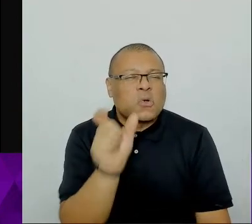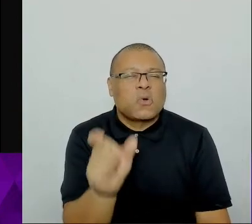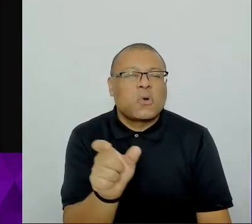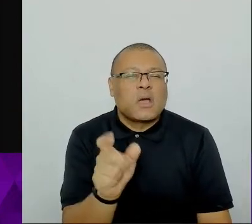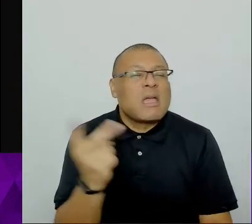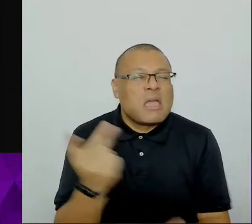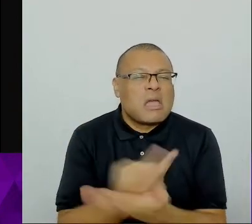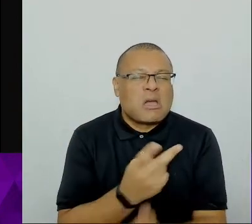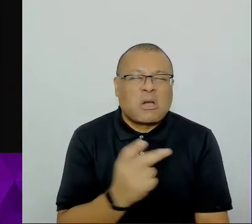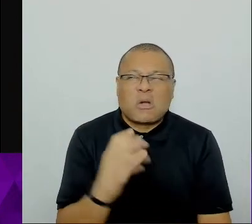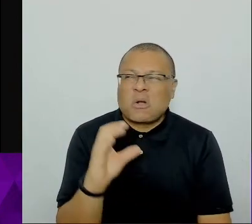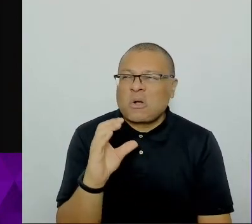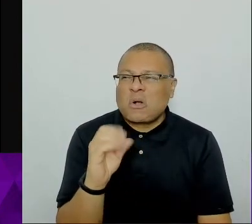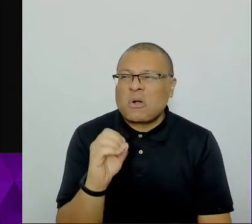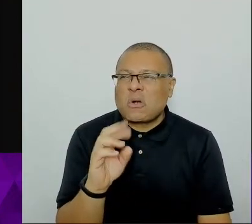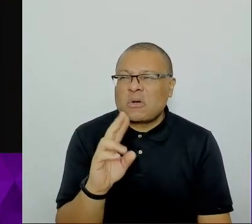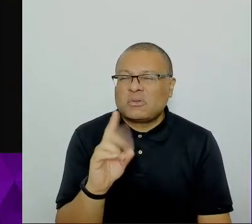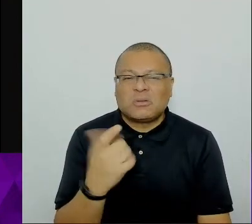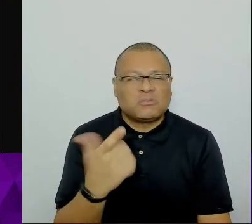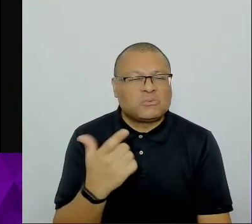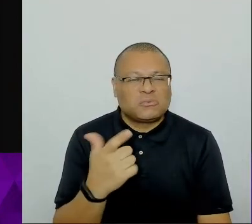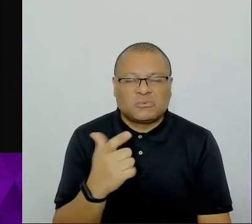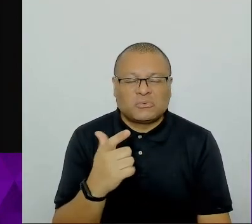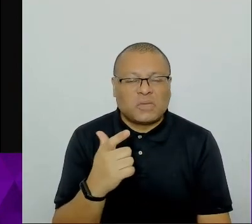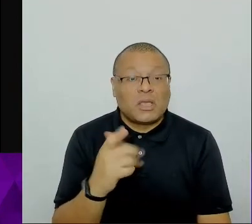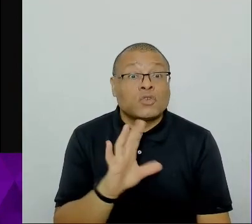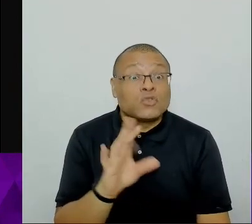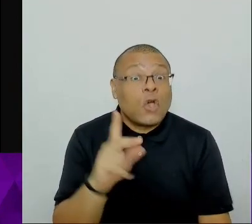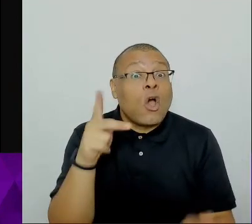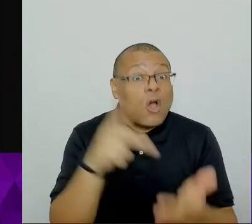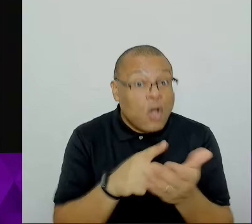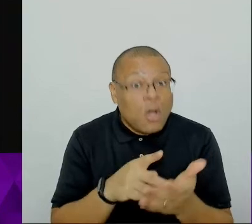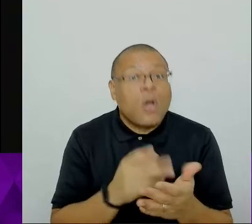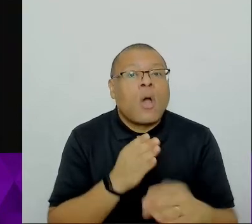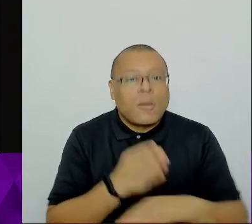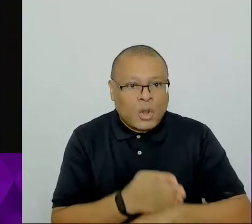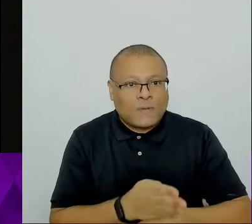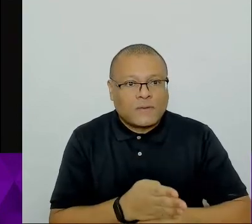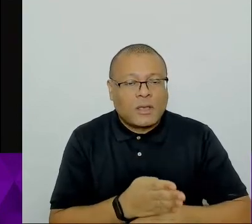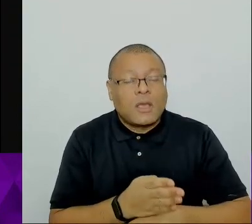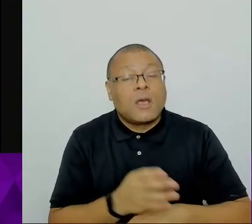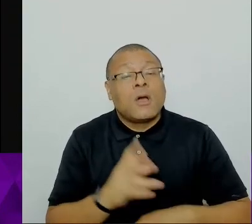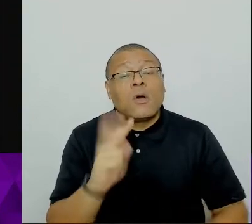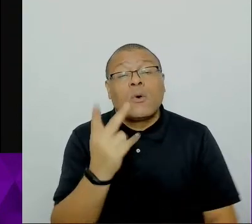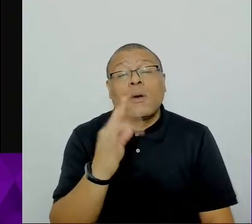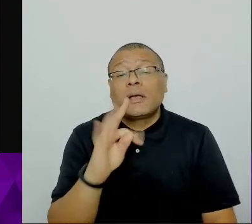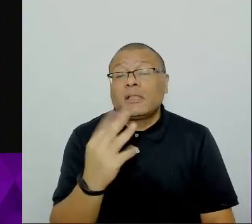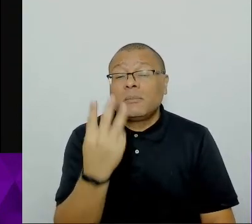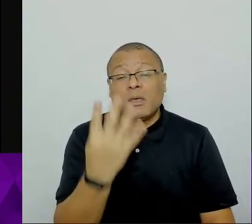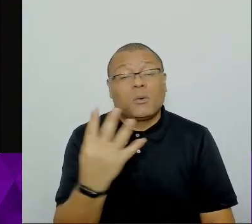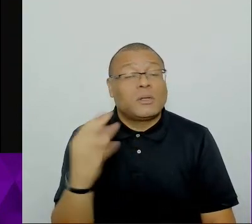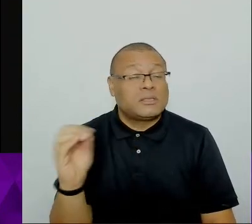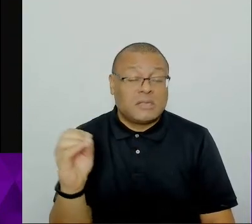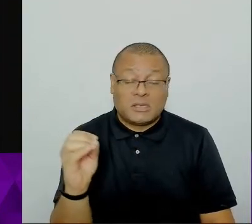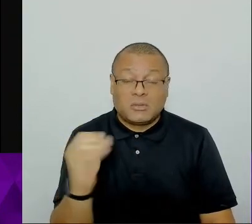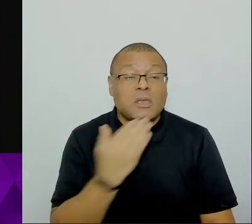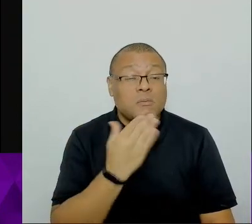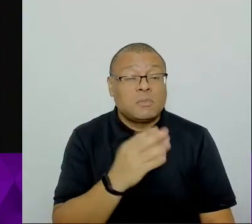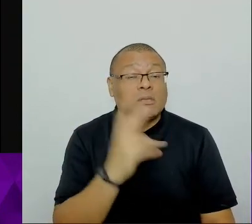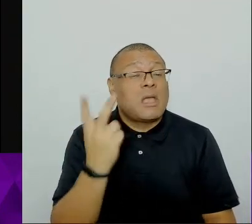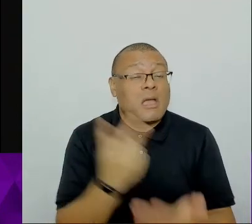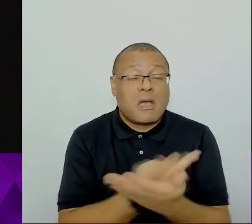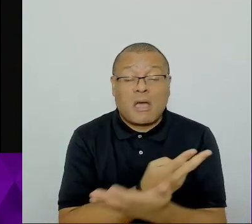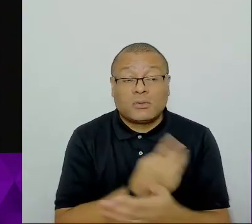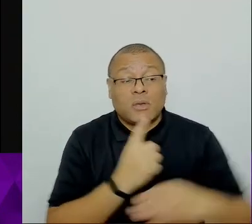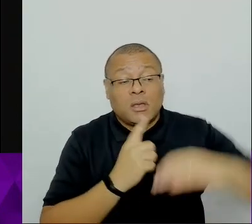tem o color dentro da nossa API. Eu ignoro e trago apenas os campos válidos, ou eu retorno o HTTP 400 BR request para indicar ao